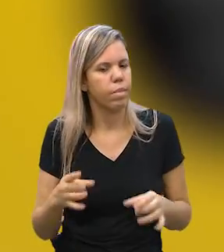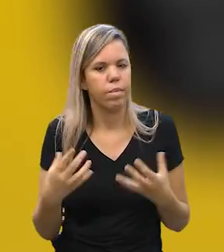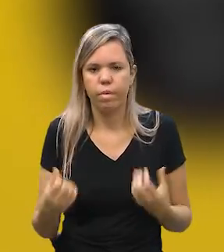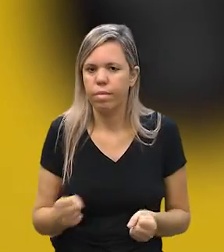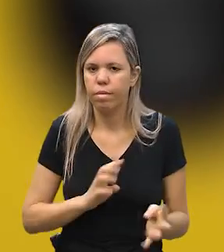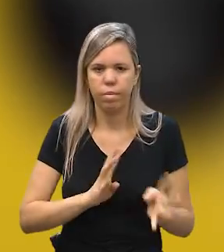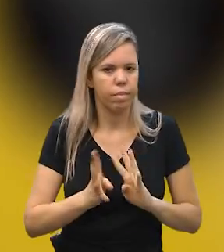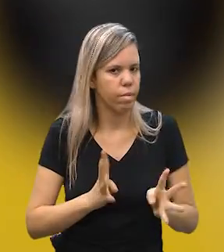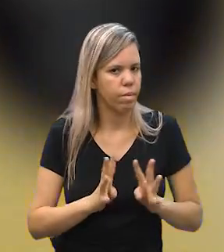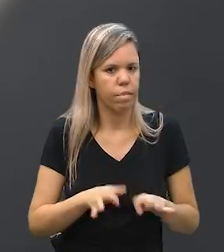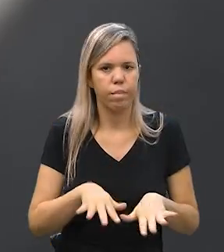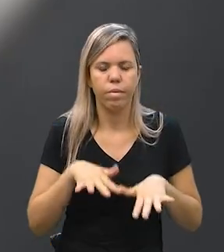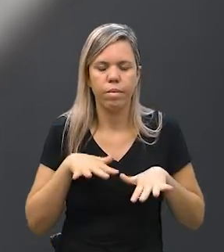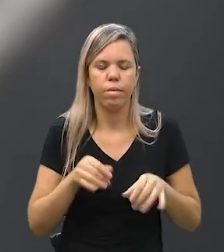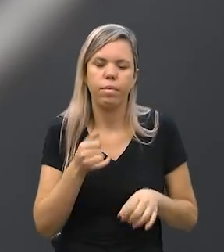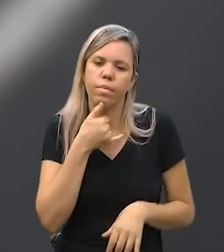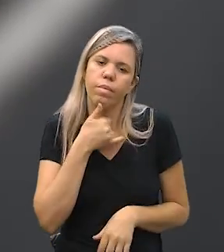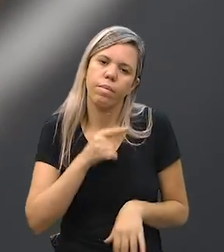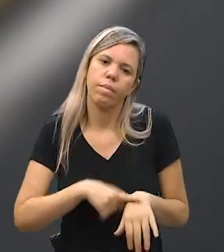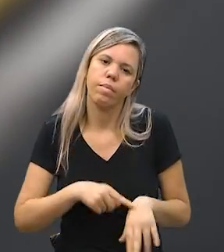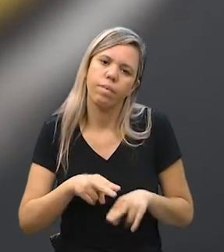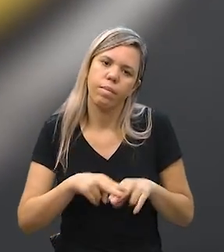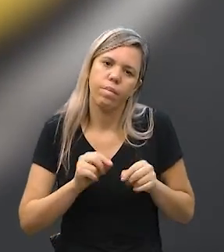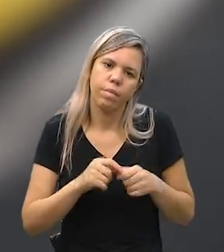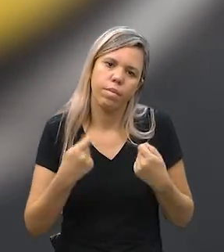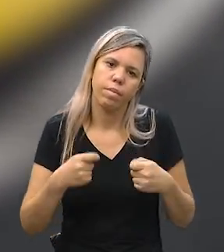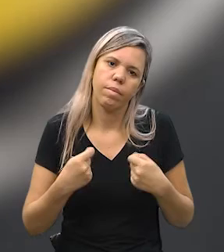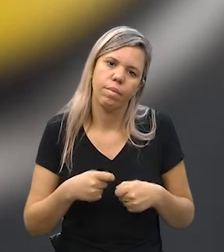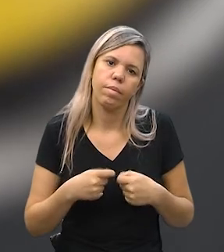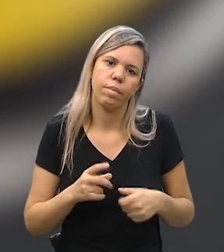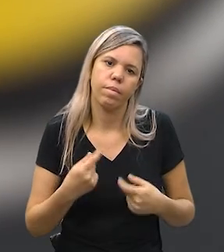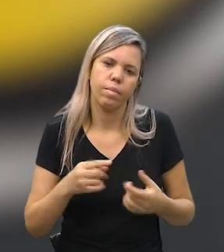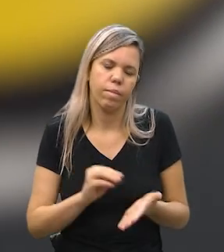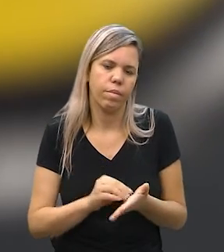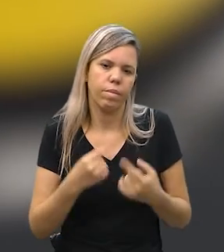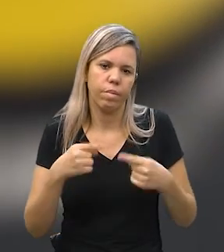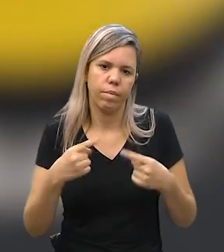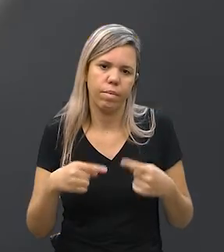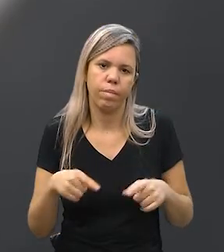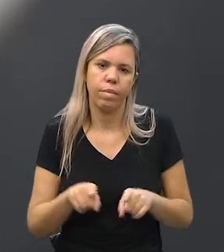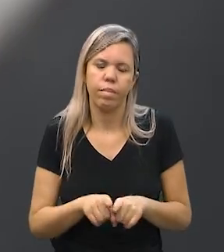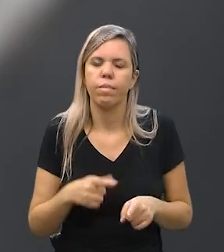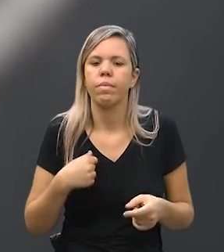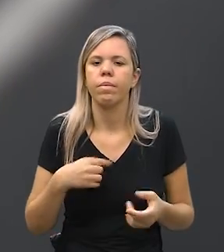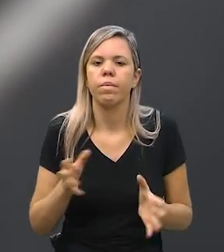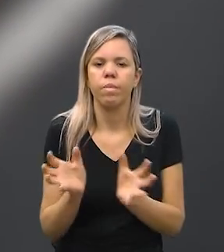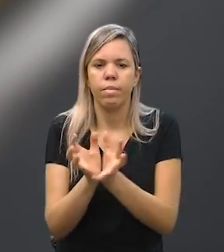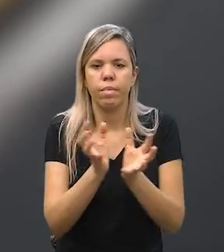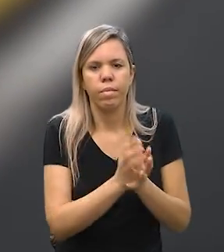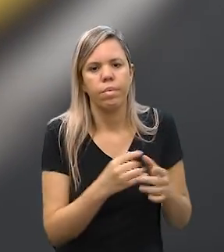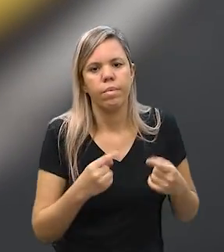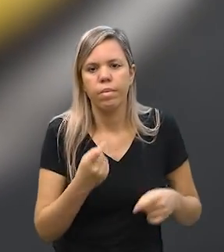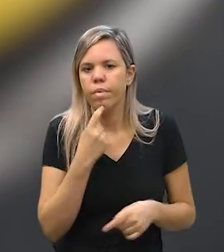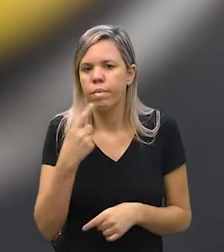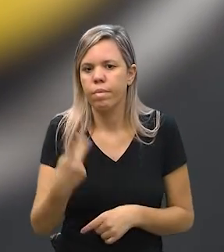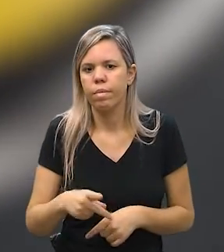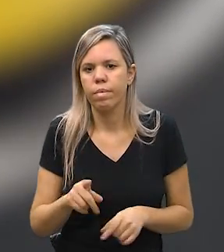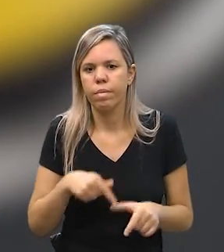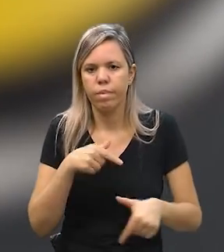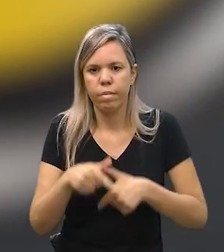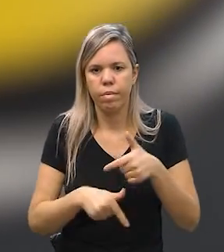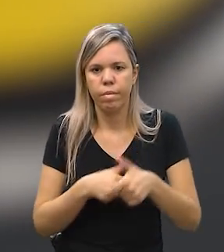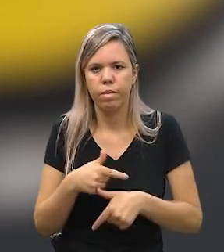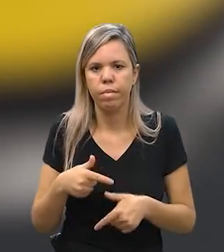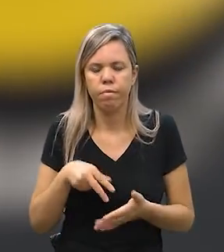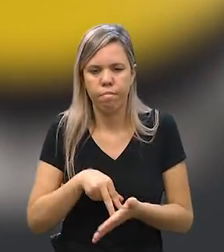as aglomerações, infelizmente, mas não é por isso que a gente precisa ficar sem música, não é mesmo? E tem algumas bandas de Campinas que estão